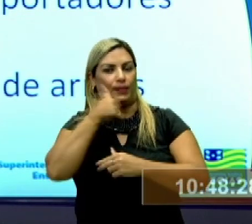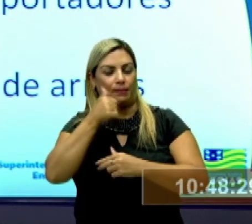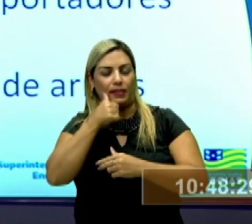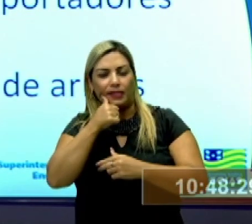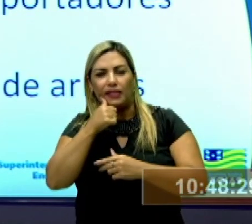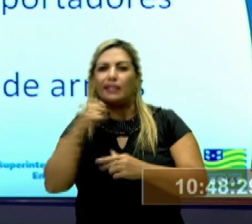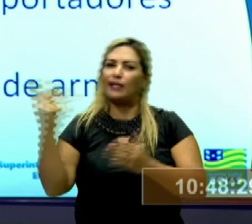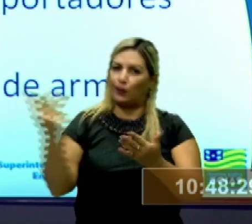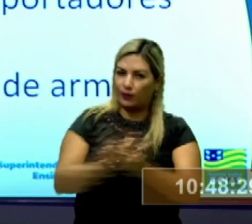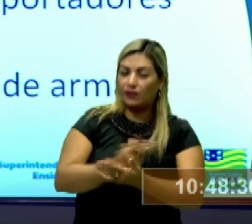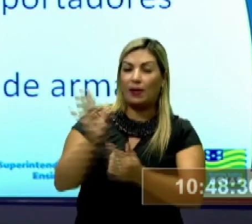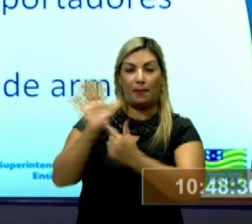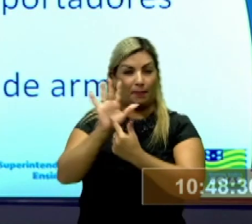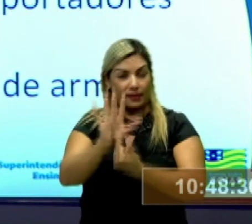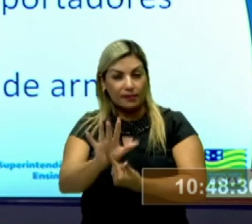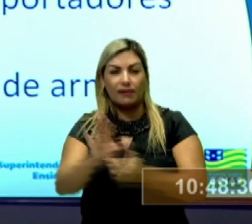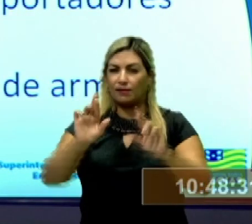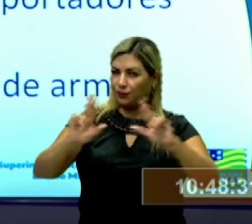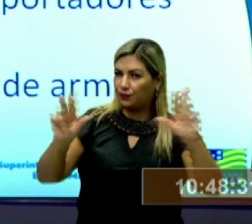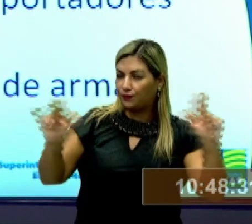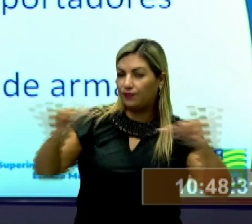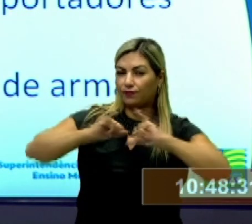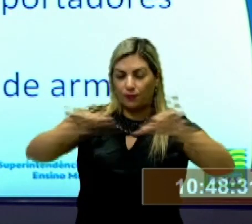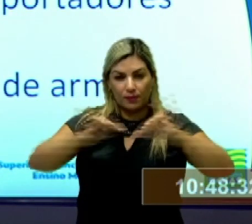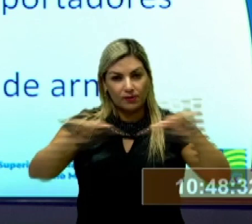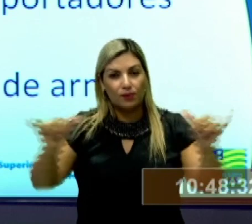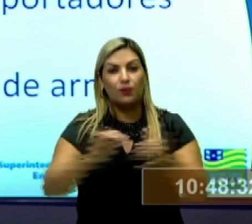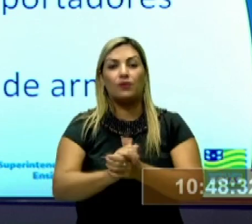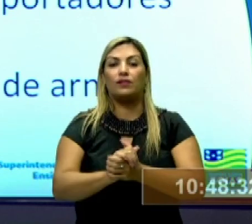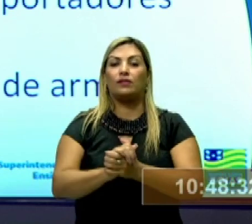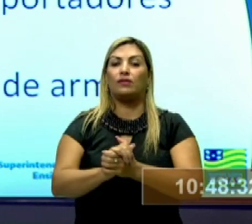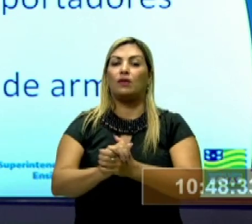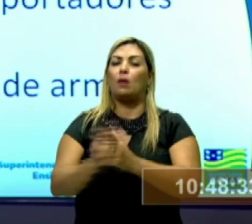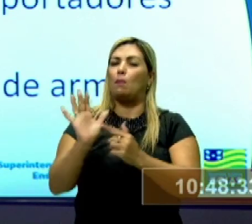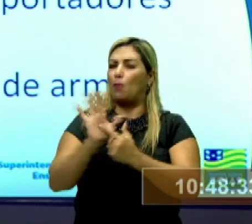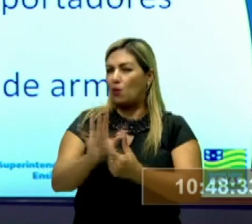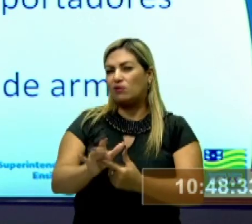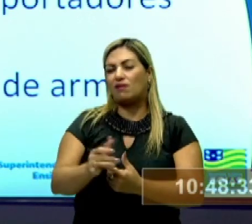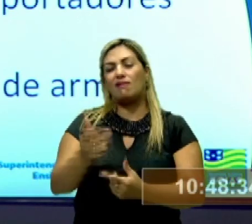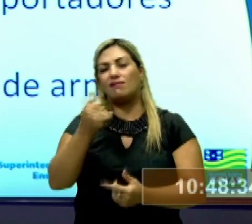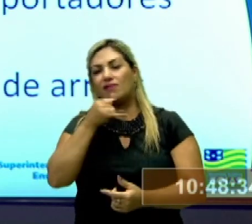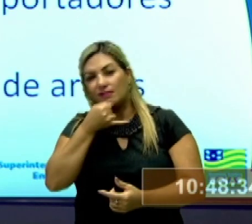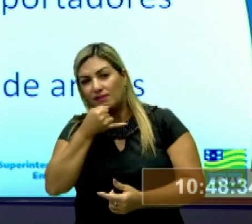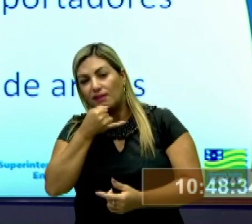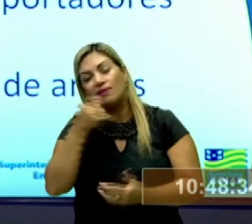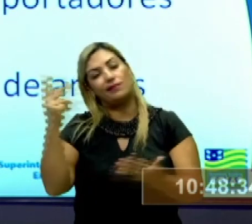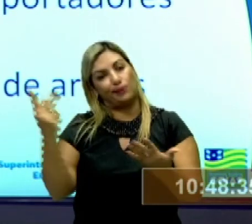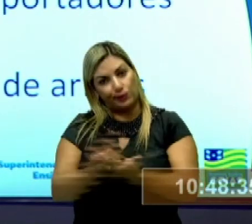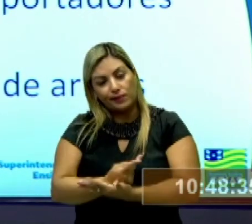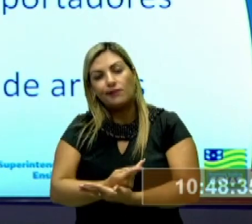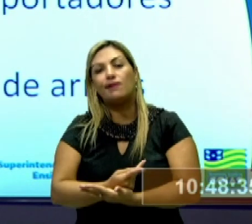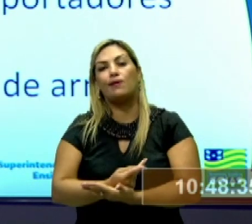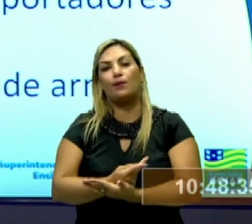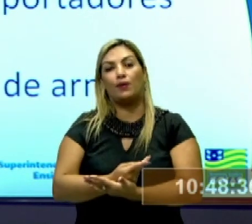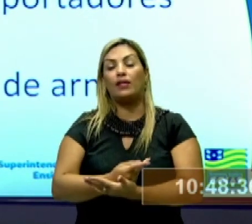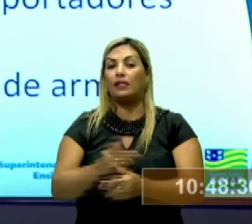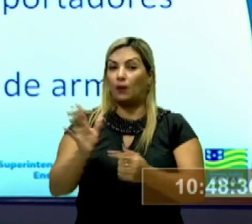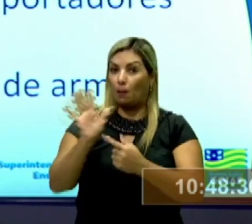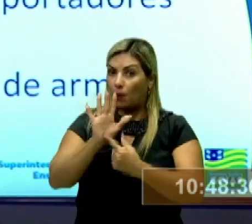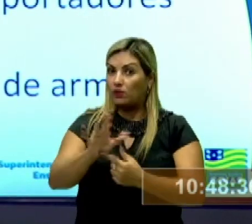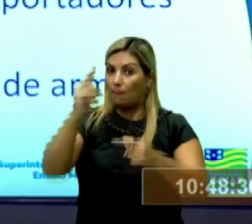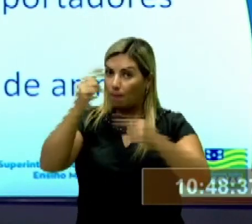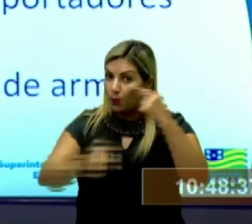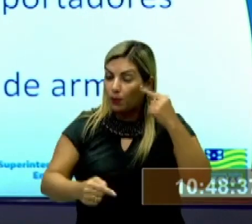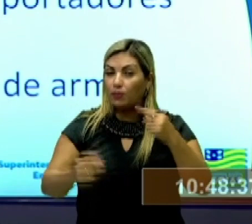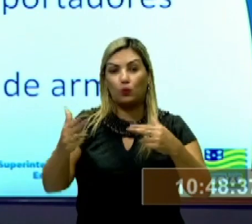incidente, apresentar a versão diferente da notícia, expor sua indignação com a negligência ou reforçar as necessidades de proibição